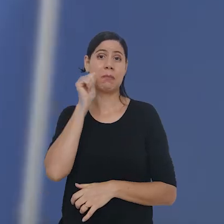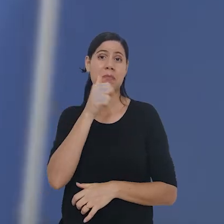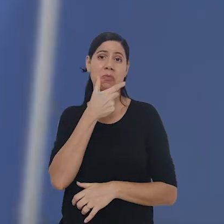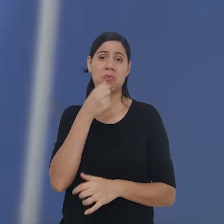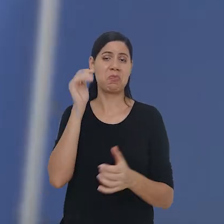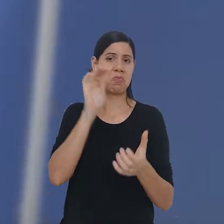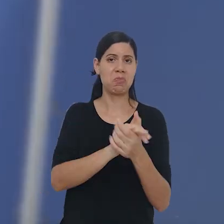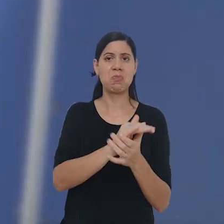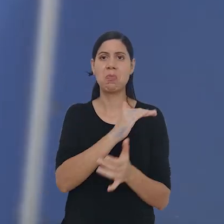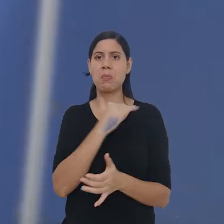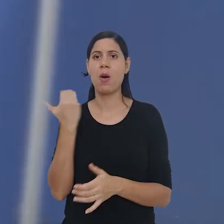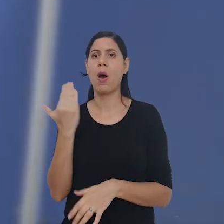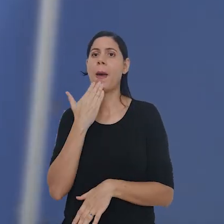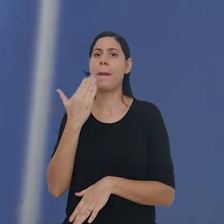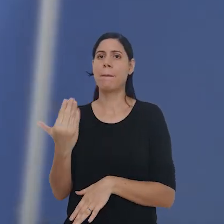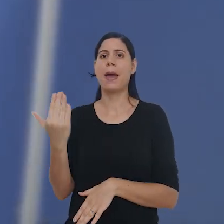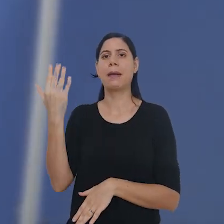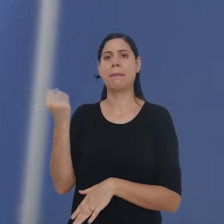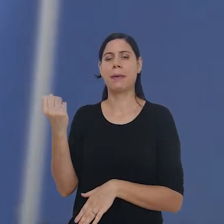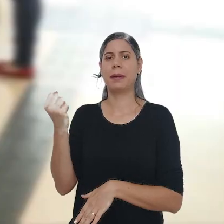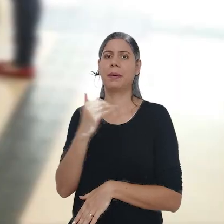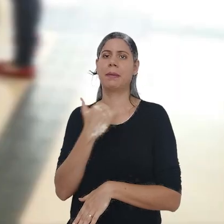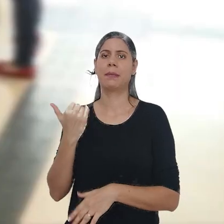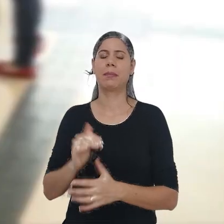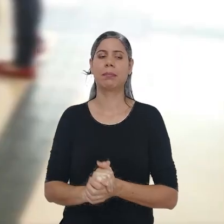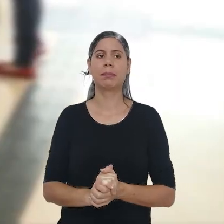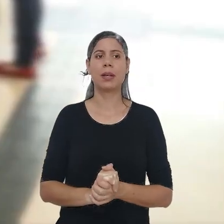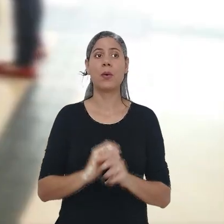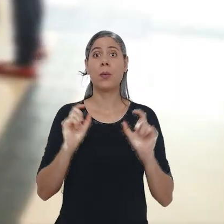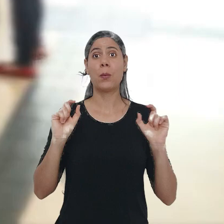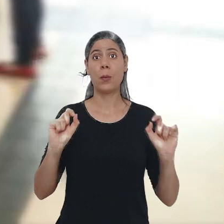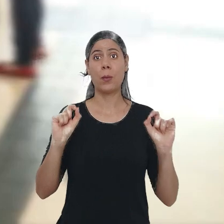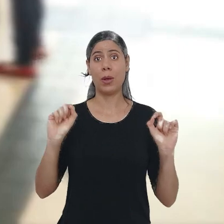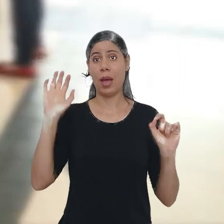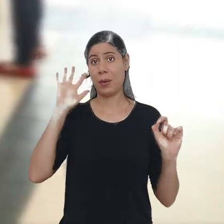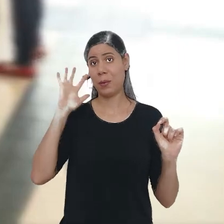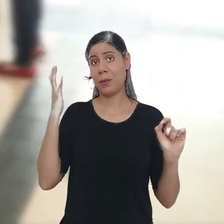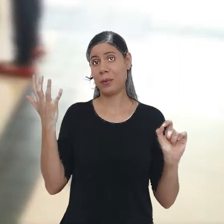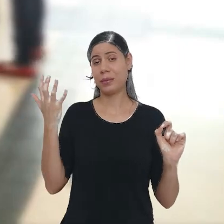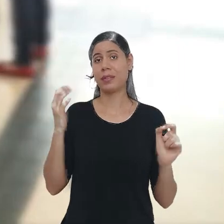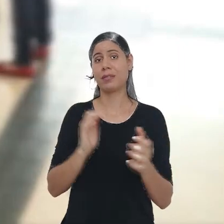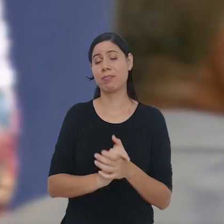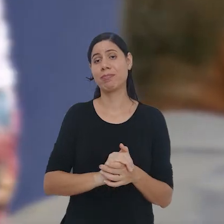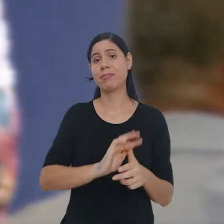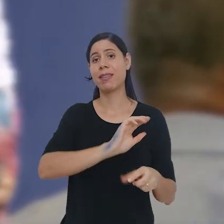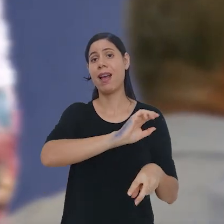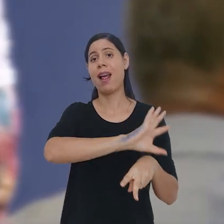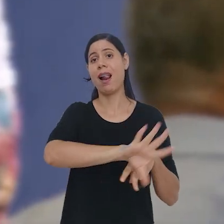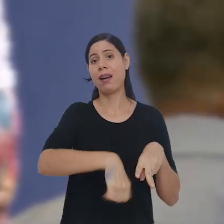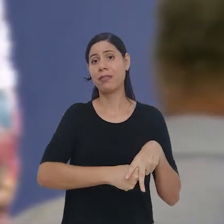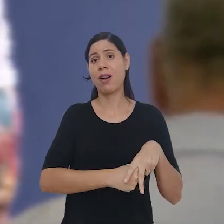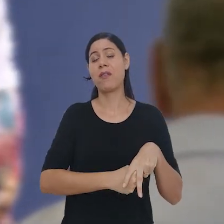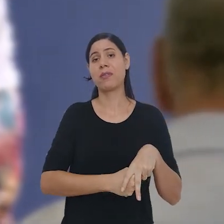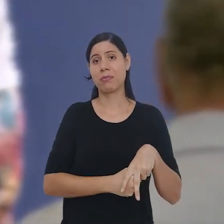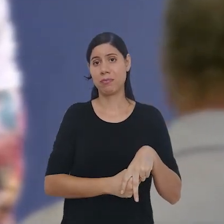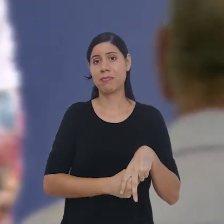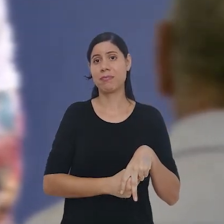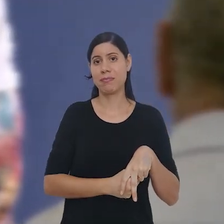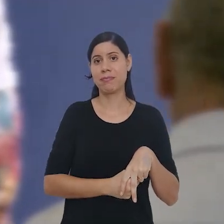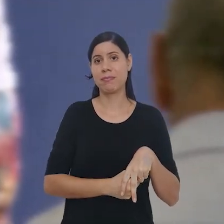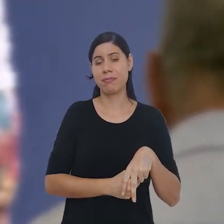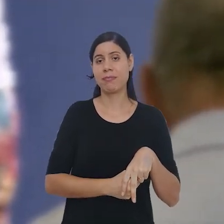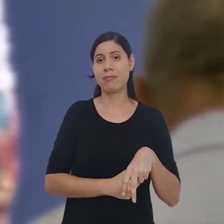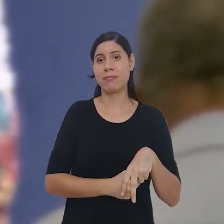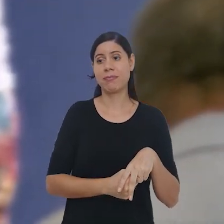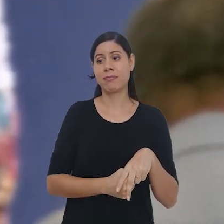as pessoas alegam estar separadas para receber um benefício assistencial do governo. e quando o marido ou a esposa morrem, fazem o pedido